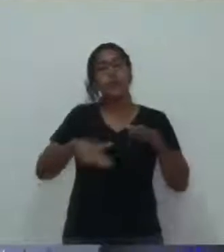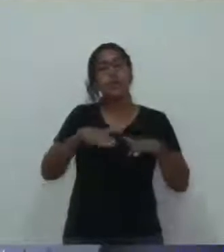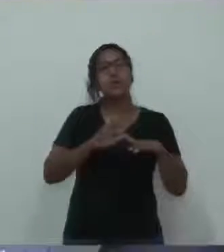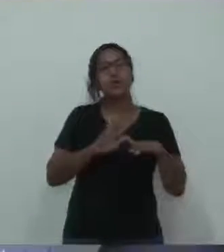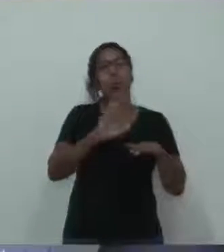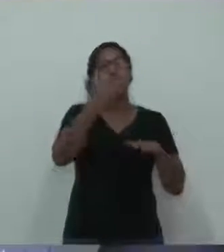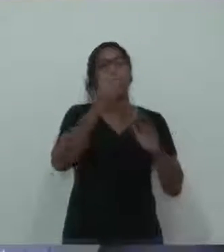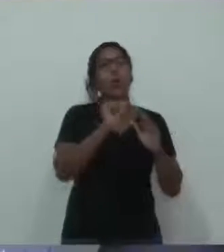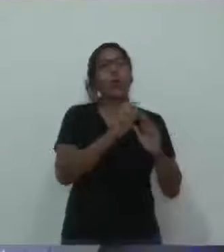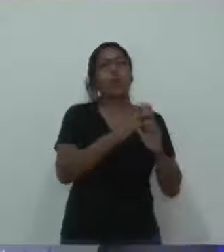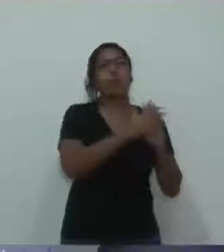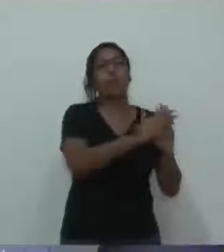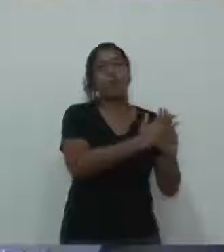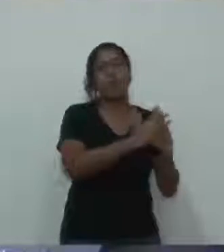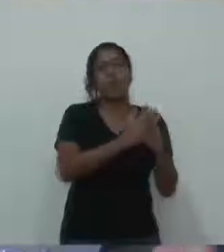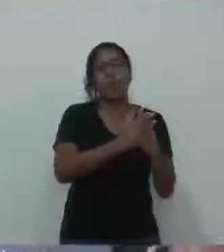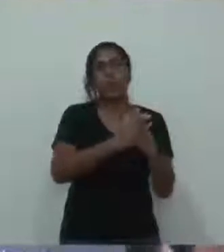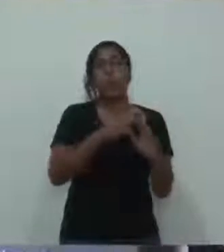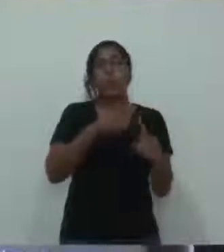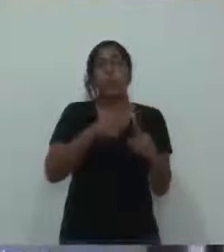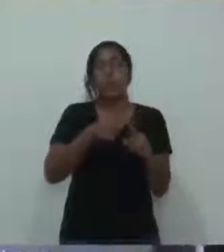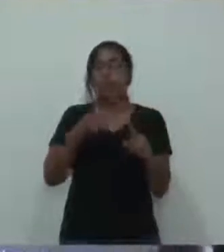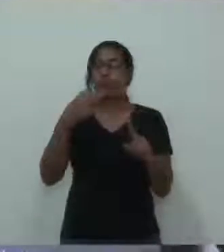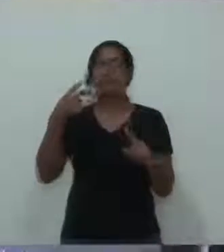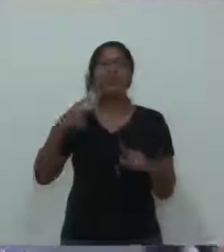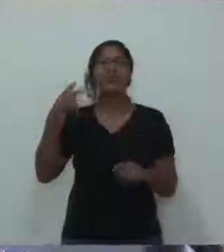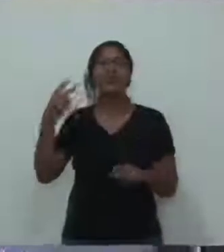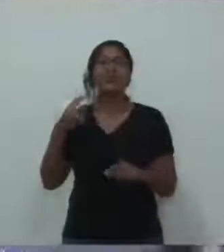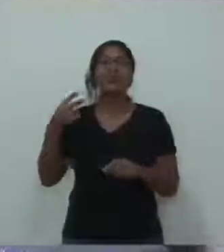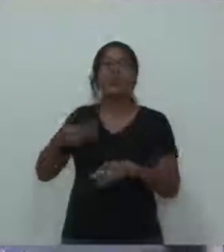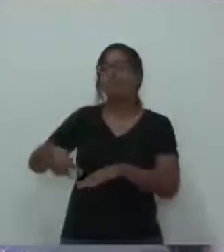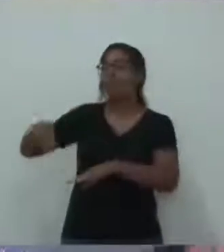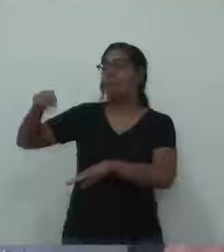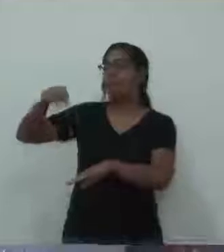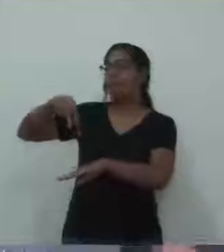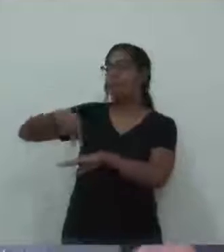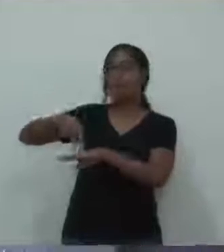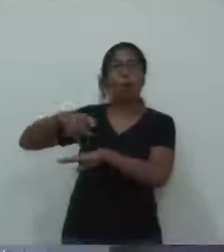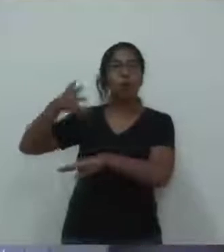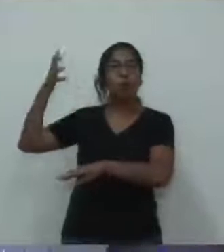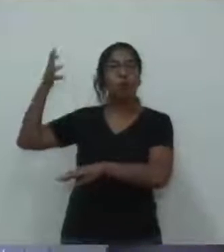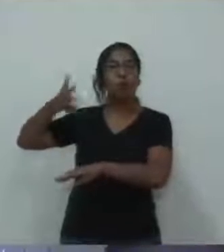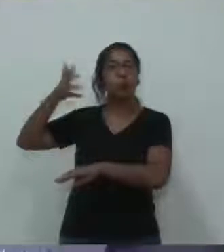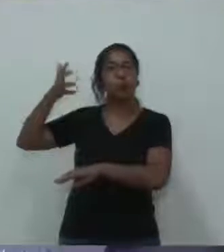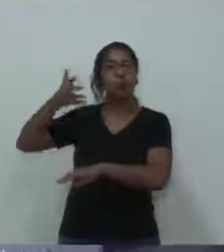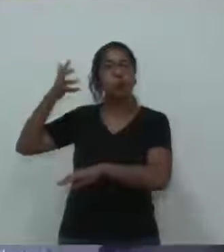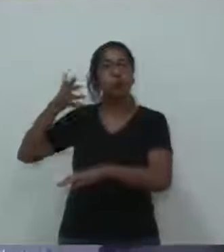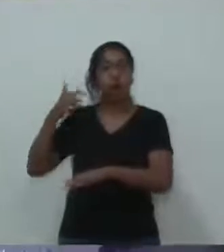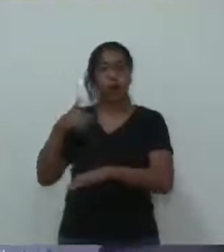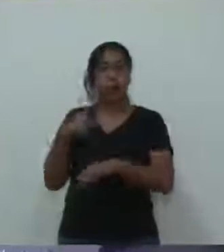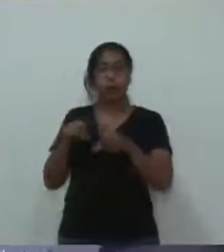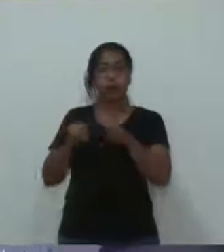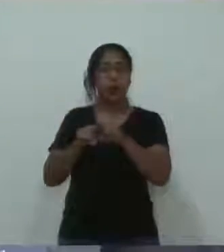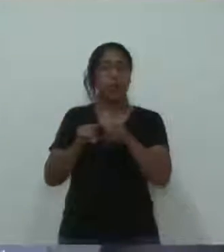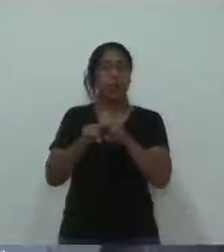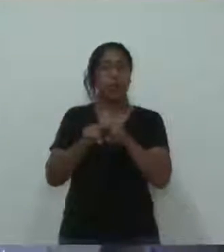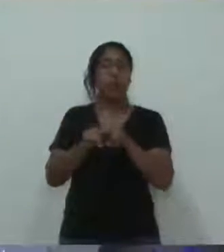confusas, porque os vereadores que subiram à tribuna, e eu também que não subi à tribuna, mas estou aqui, nós estamos falando que nós